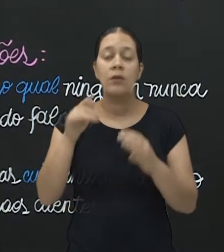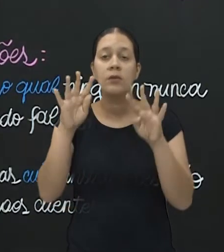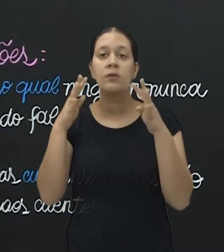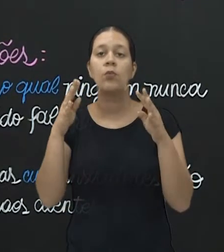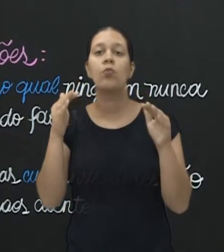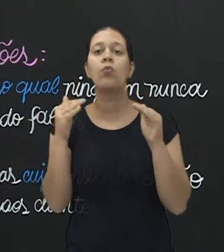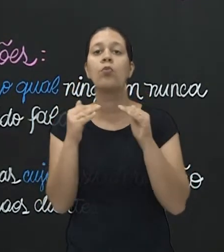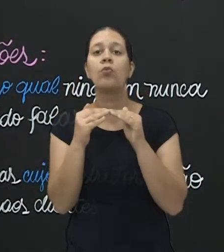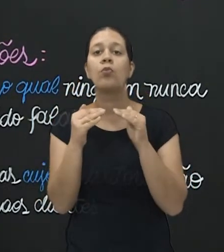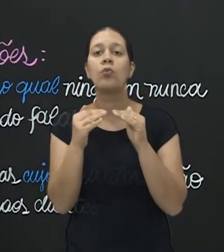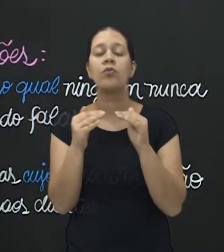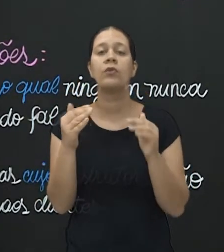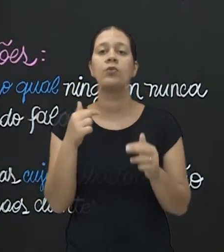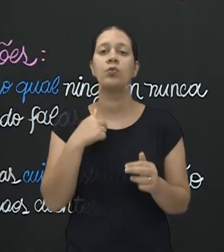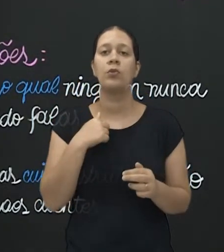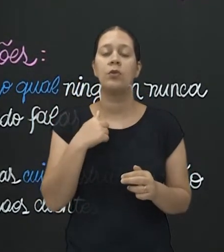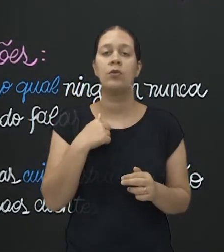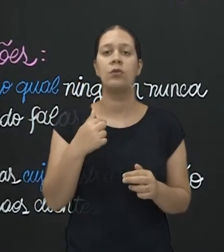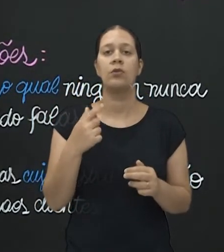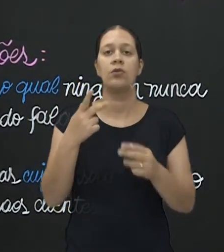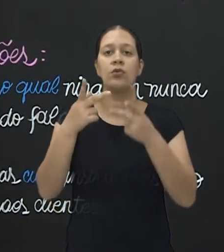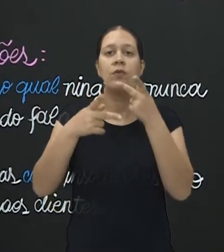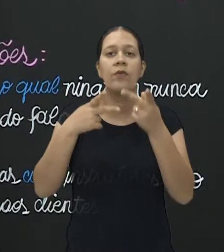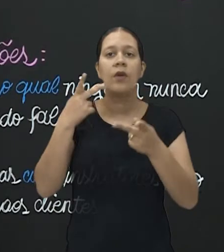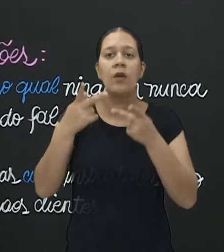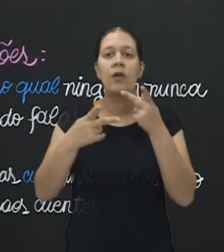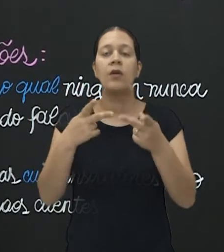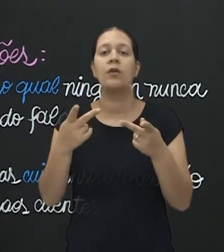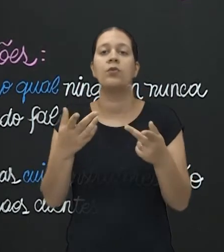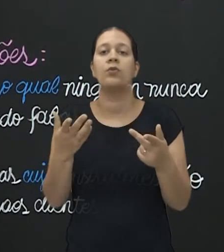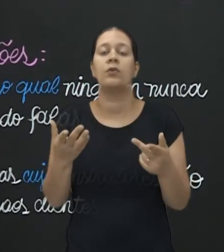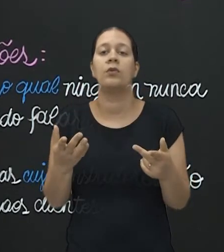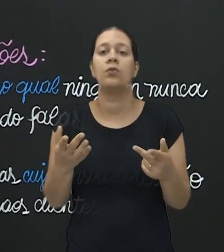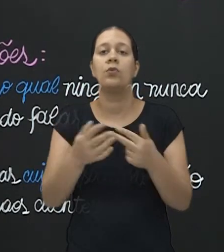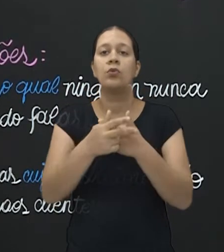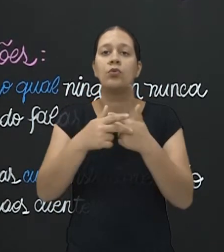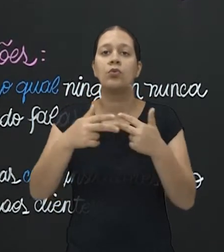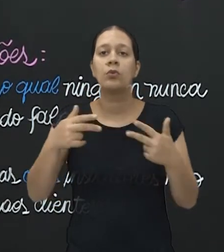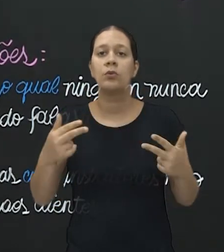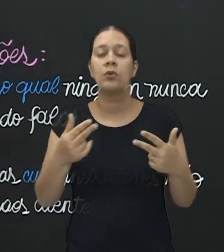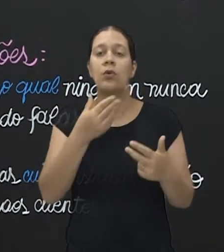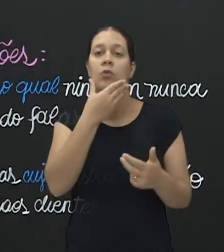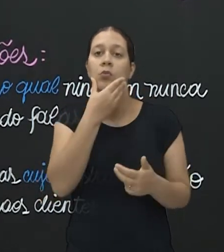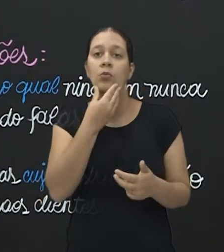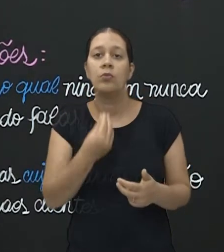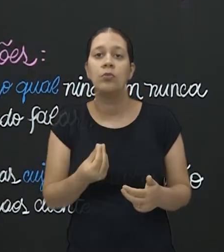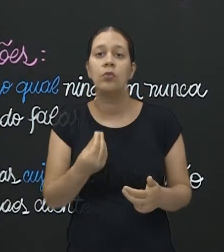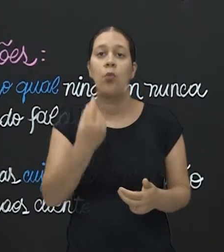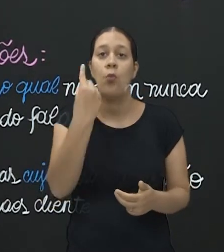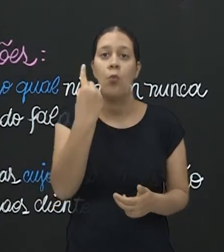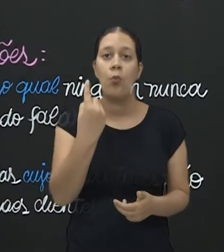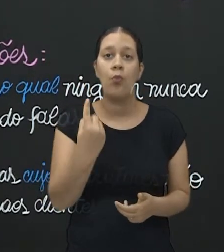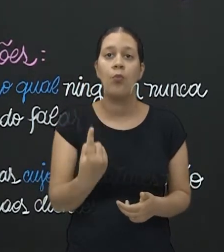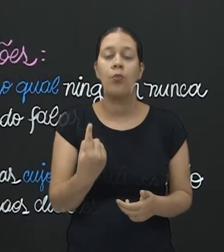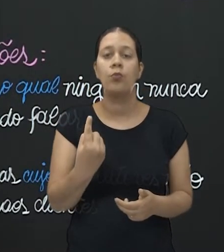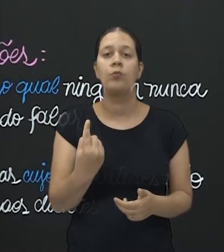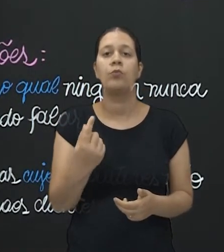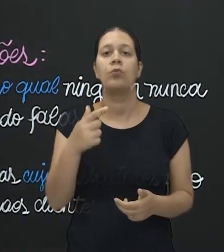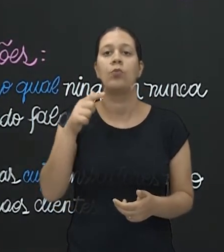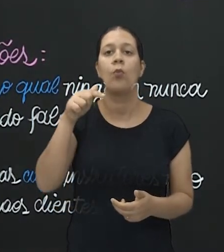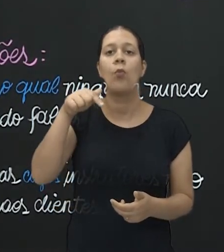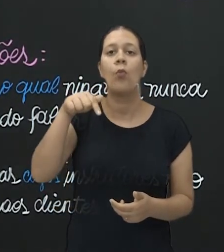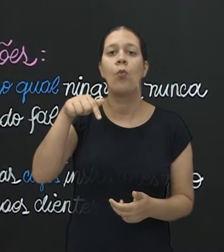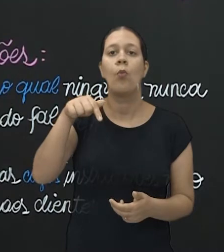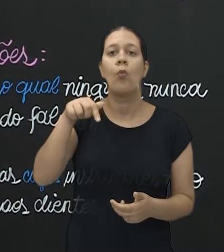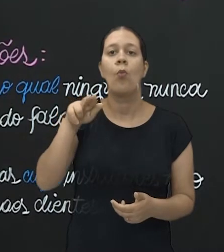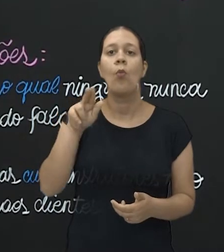seja, se eu estiver me referindo a um objeto, a um elemento no masculino singular, o qual no